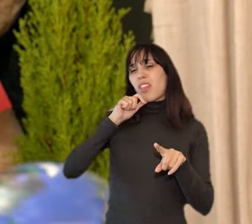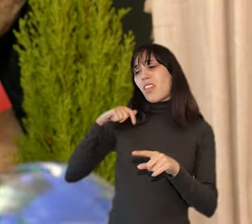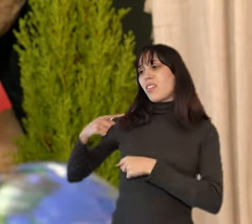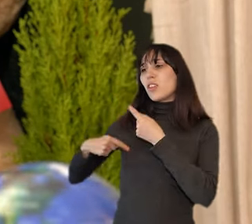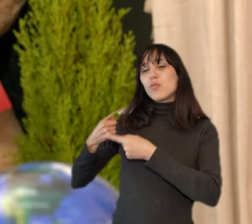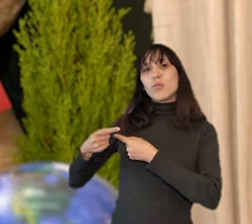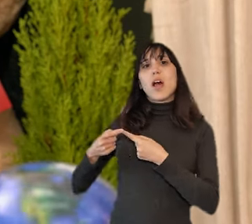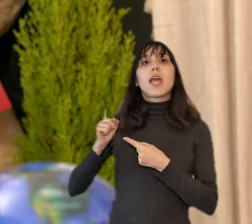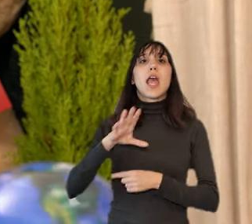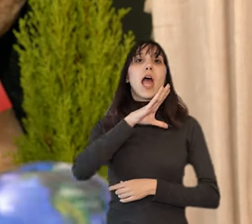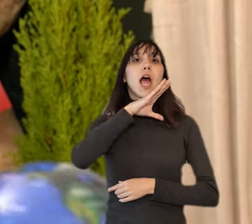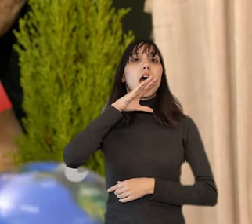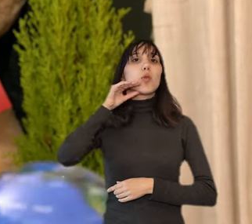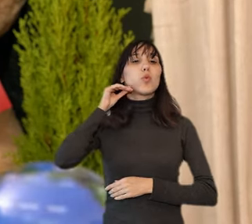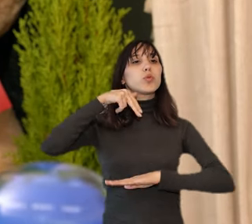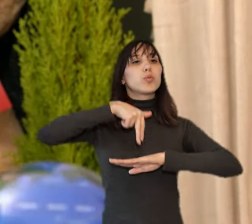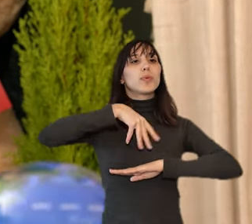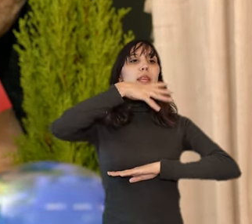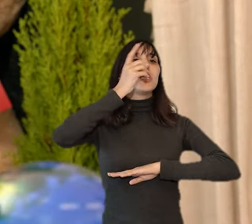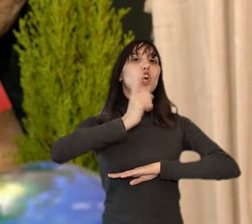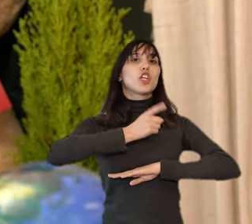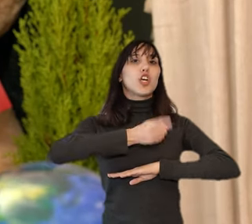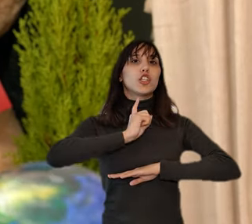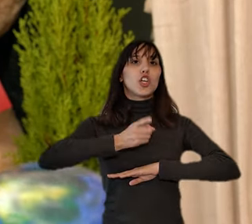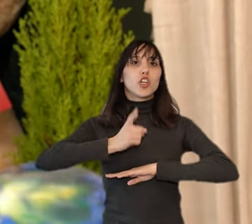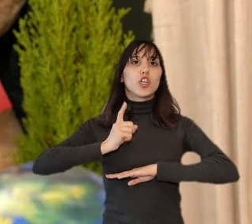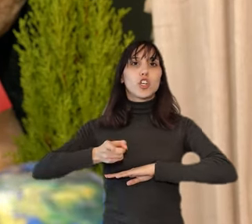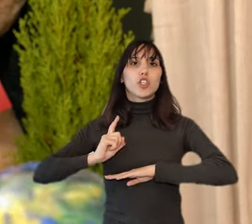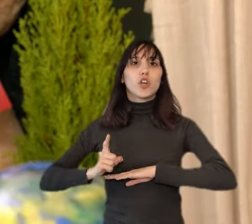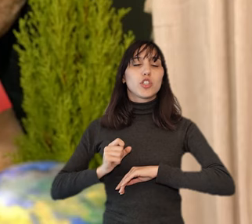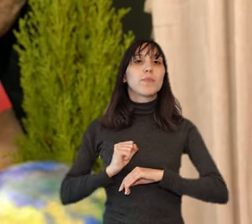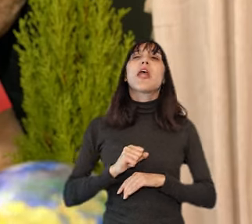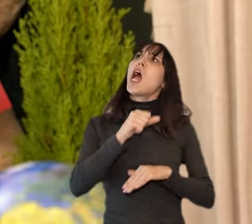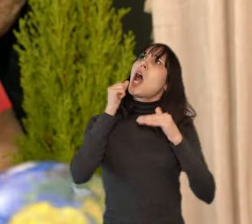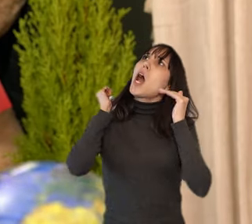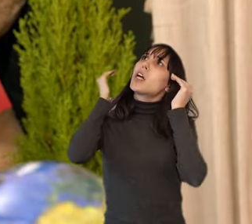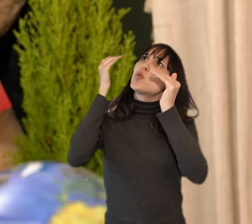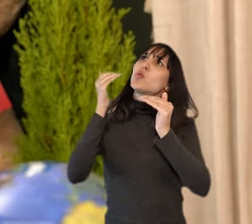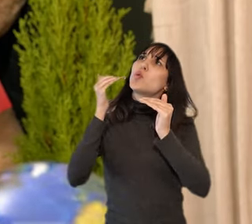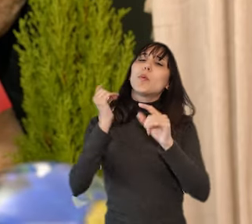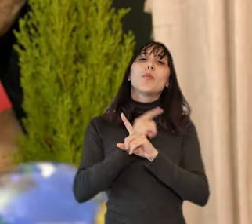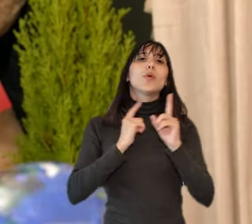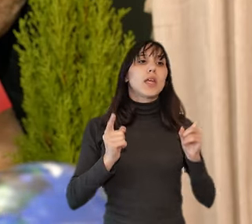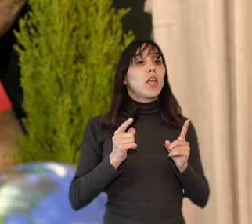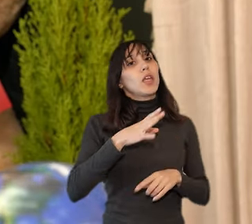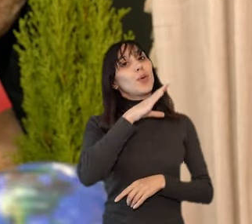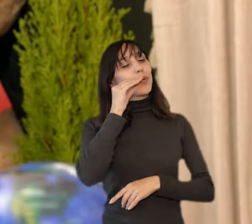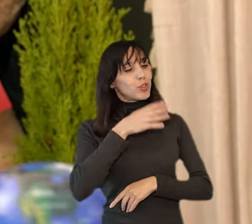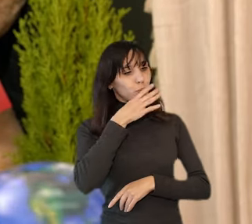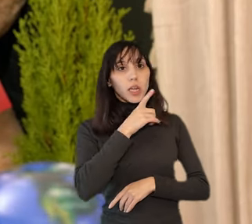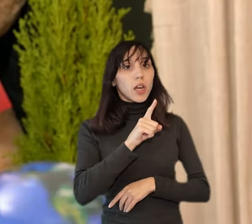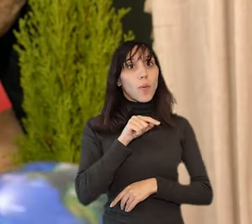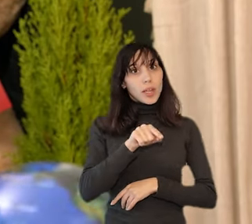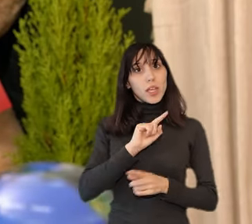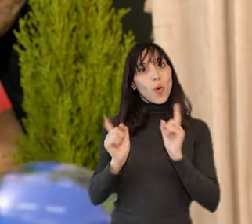tradicionalmente em que o adulto que diz o que é que é não é então porque é que o céu azul e o o adulto explica aqui o aluno procura a resposta